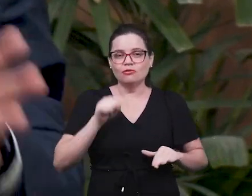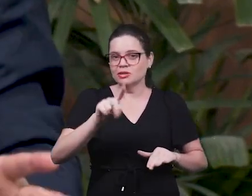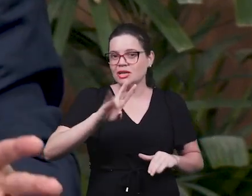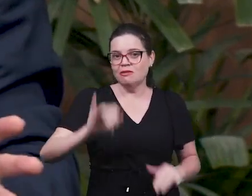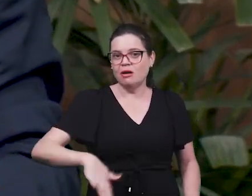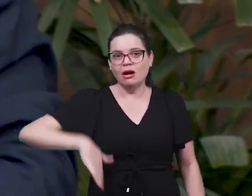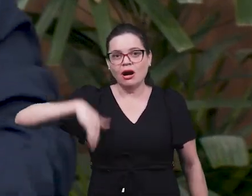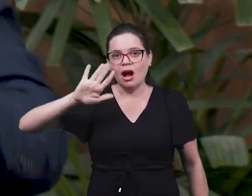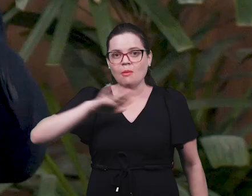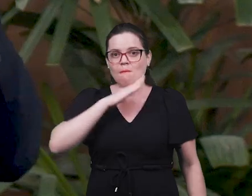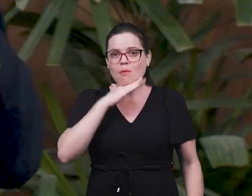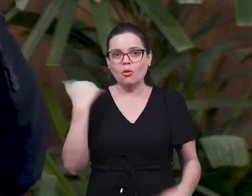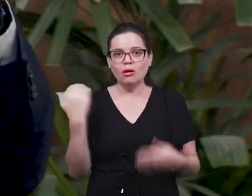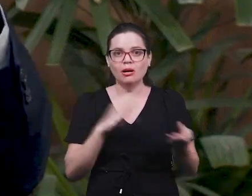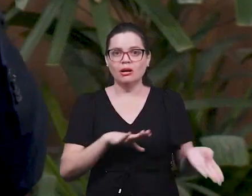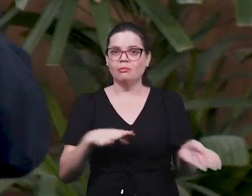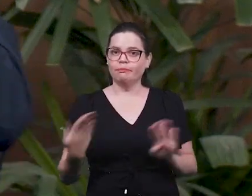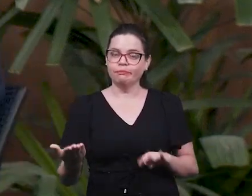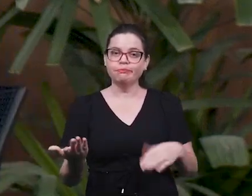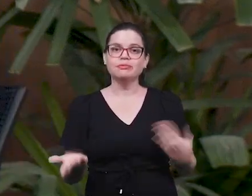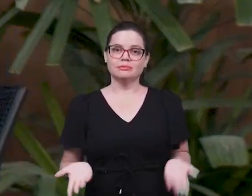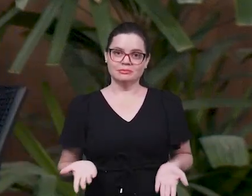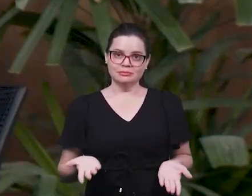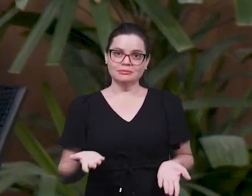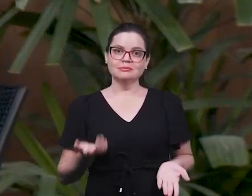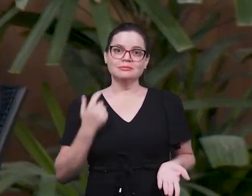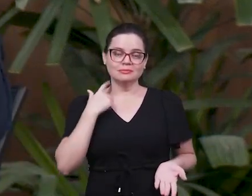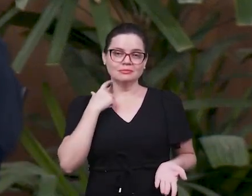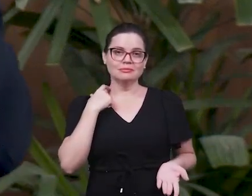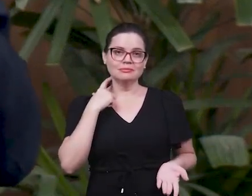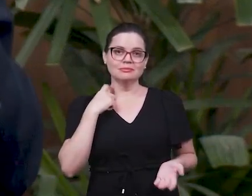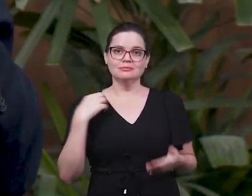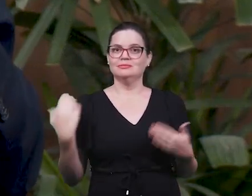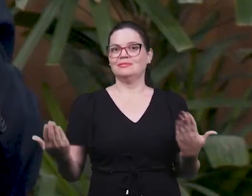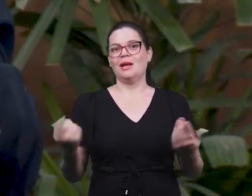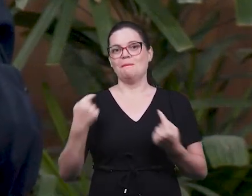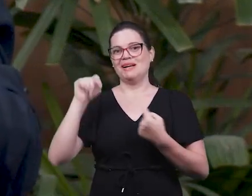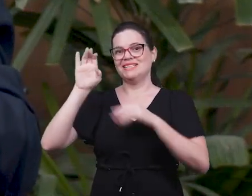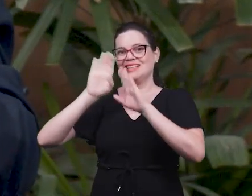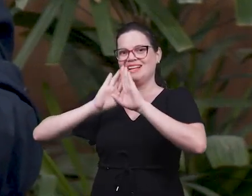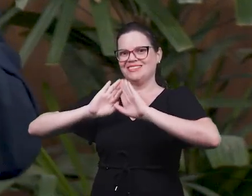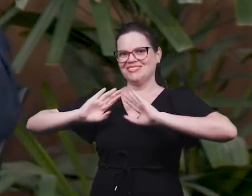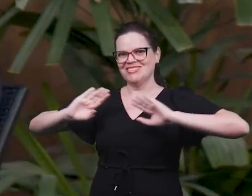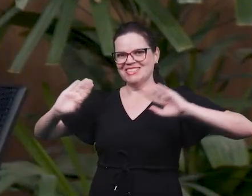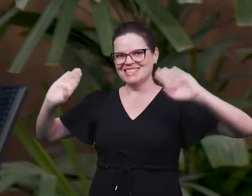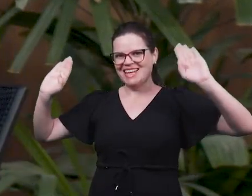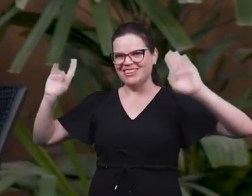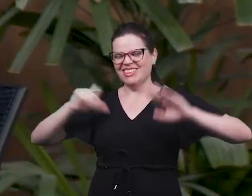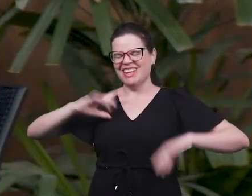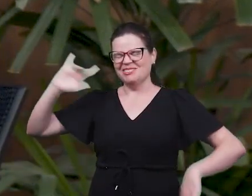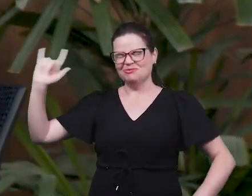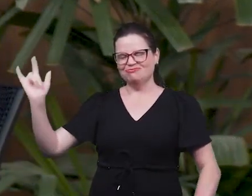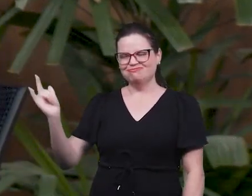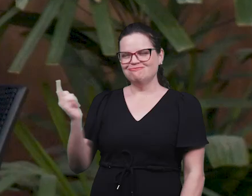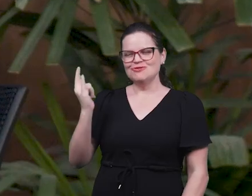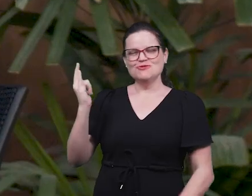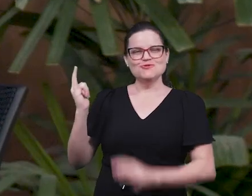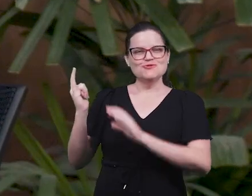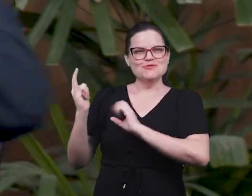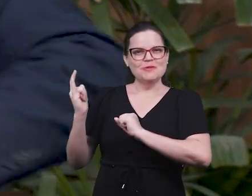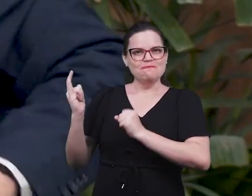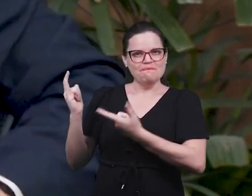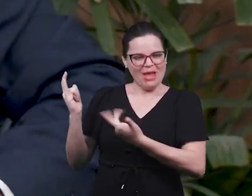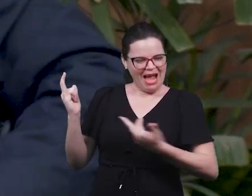tempo apaga, as muitas águas sem maravilha. cantares não poderiam apagar Aleluia. este grande amor. Glória a Jesus. O